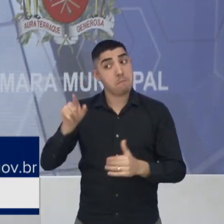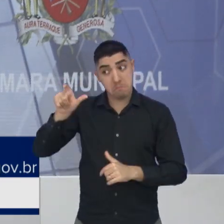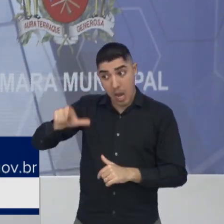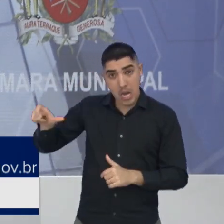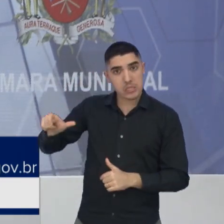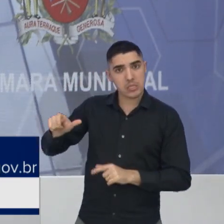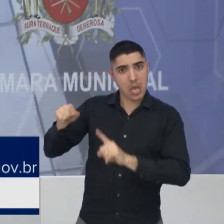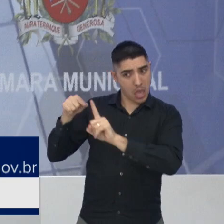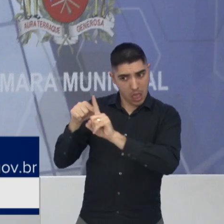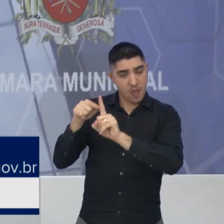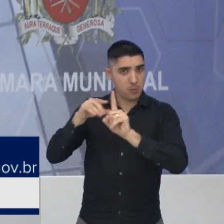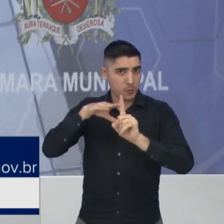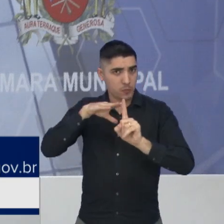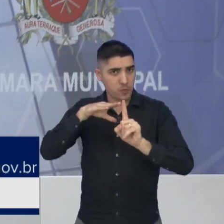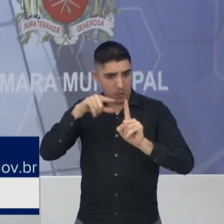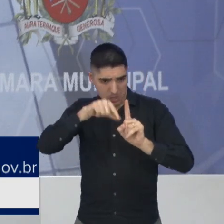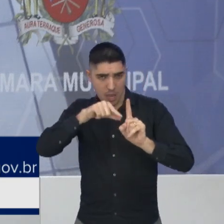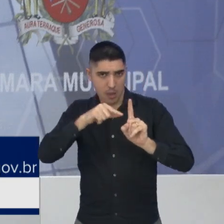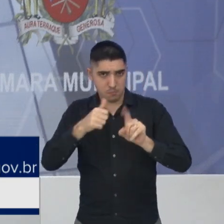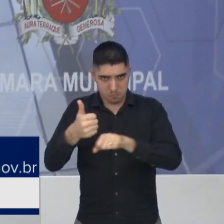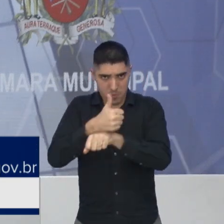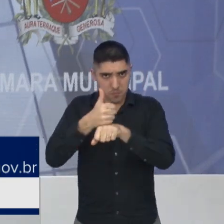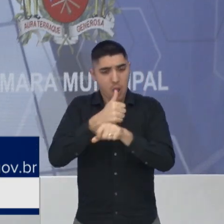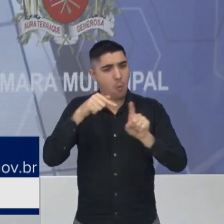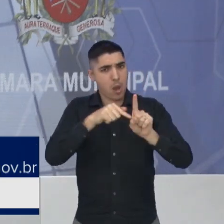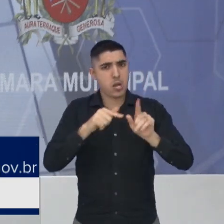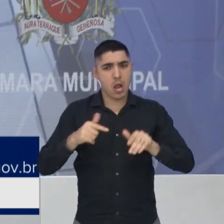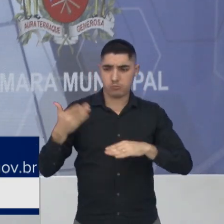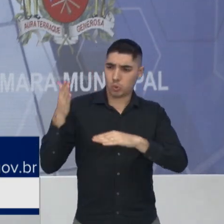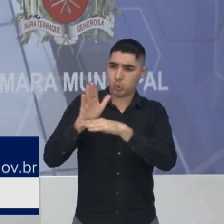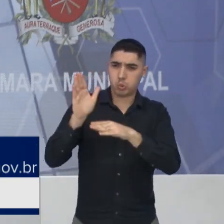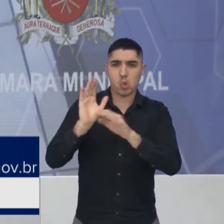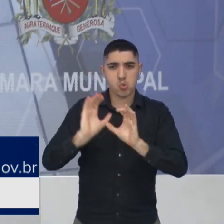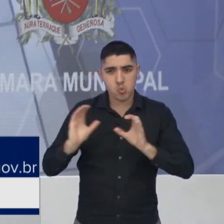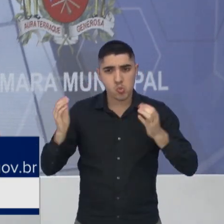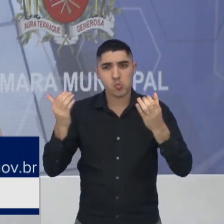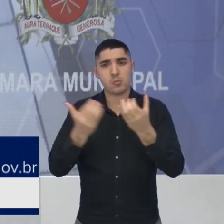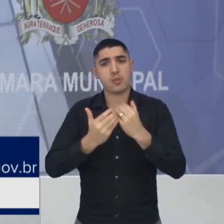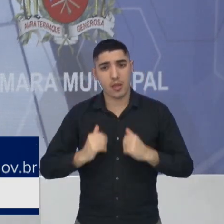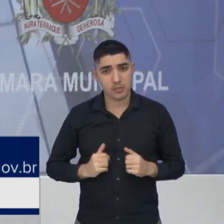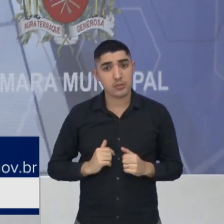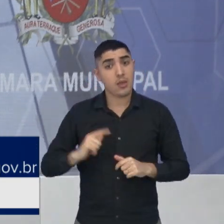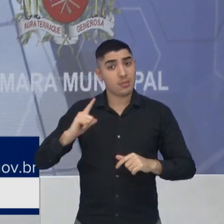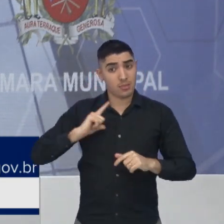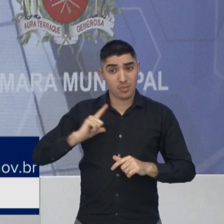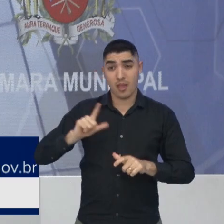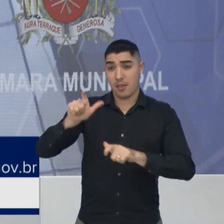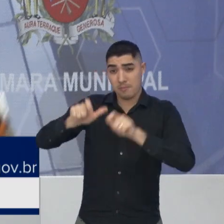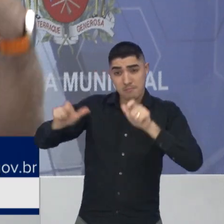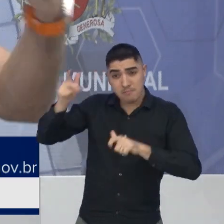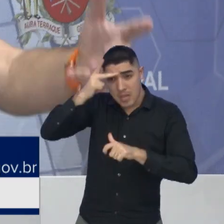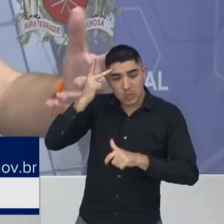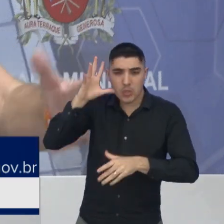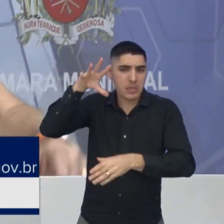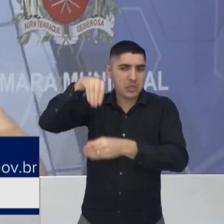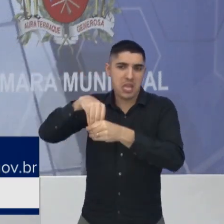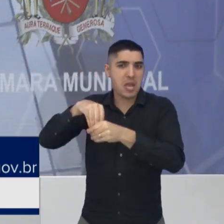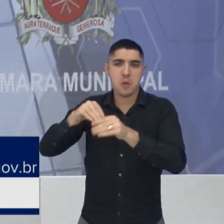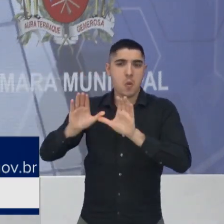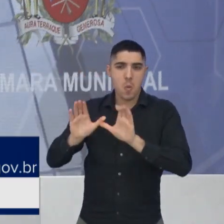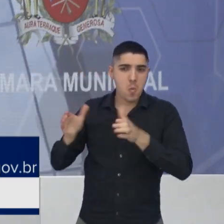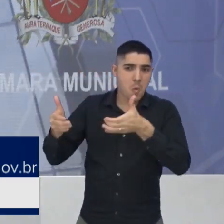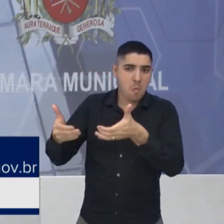pela comunidade. Você lidar com pessoas, seja num condomínio vertical, num